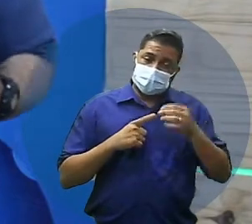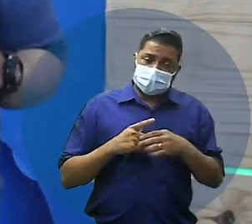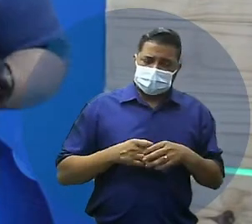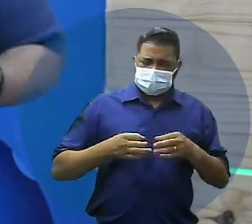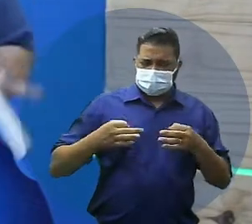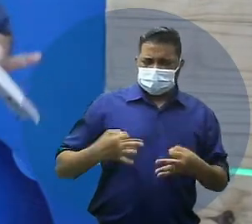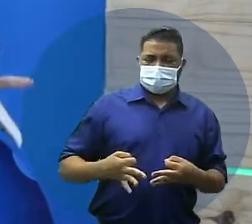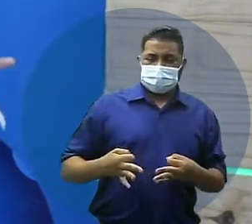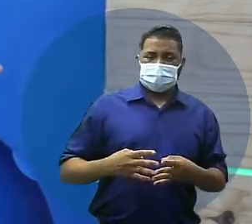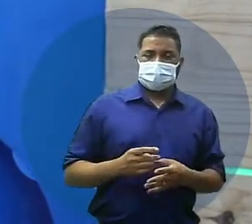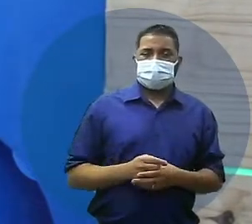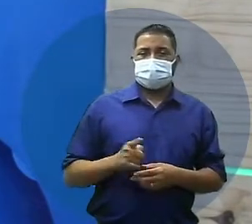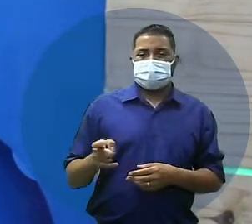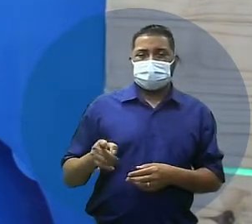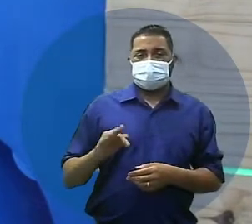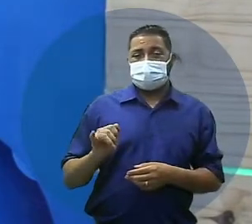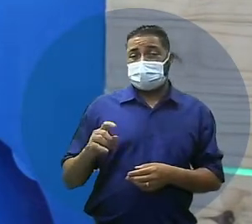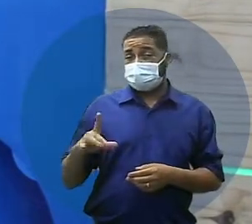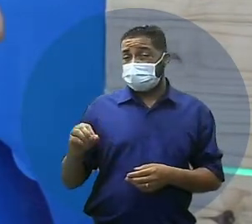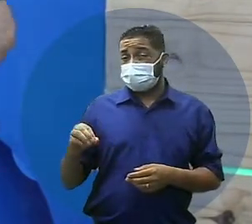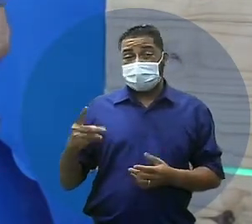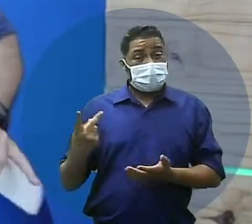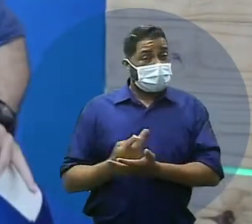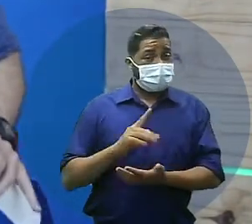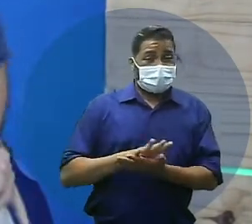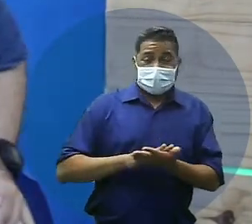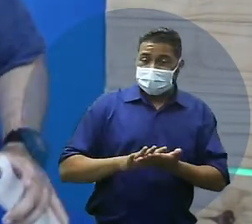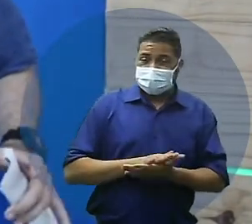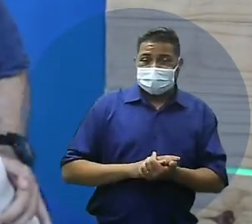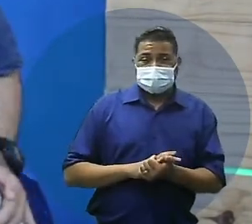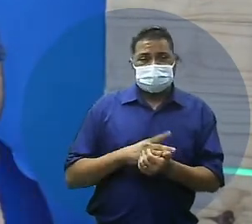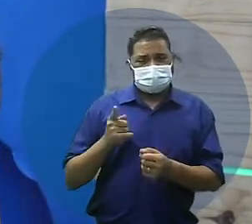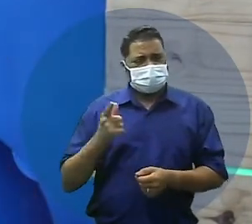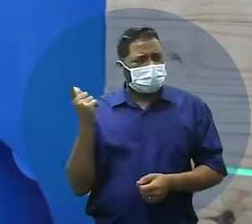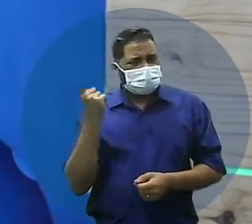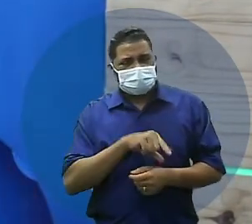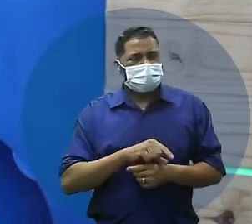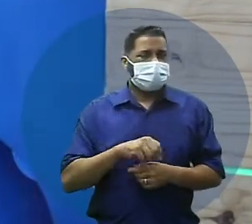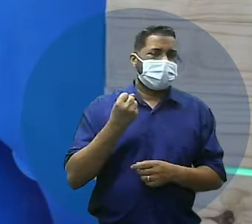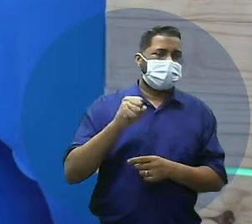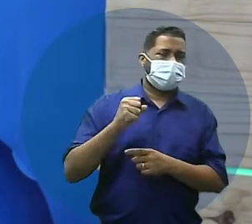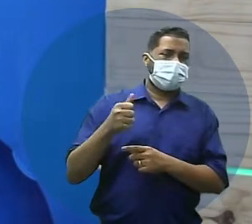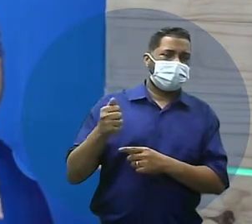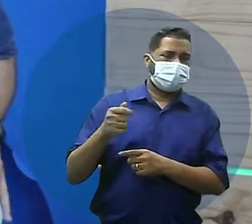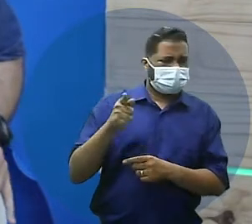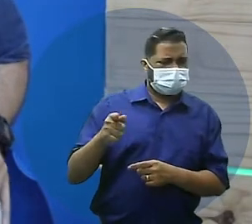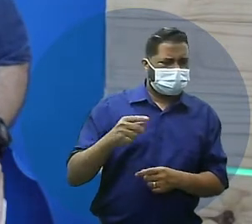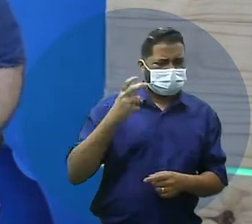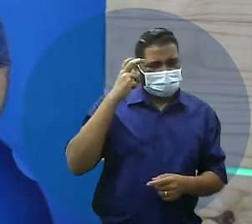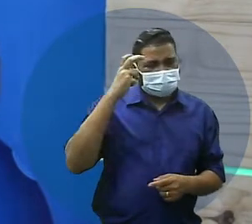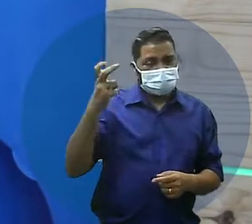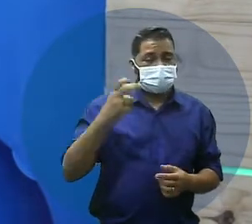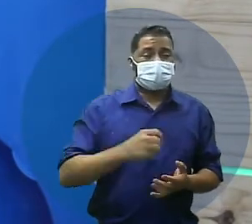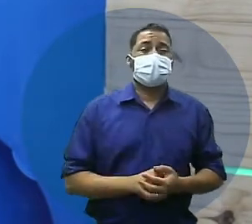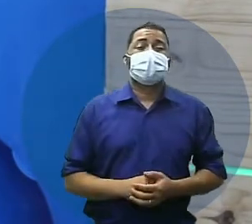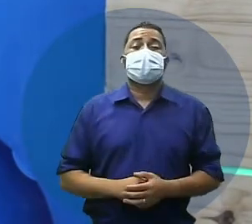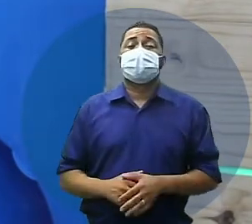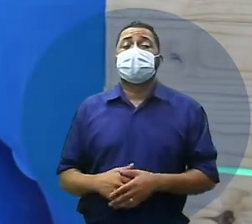afiado, cara. Você não errou uma até agora. Você vai gabaritar no SSA. Você é fera, Robertão. Olha